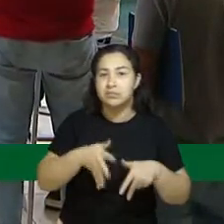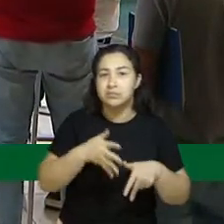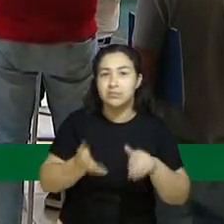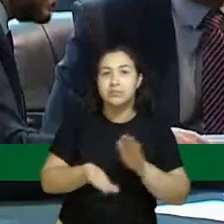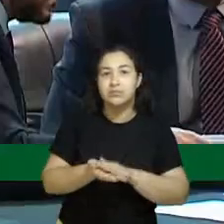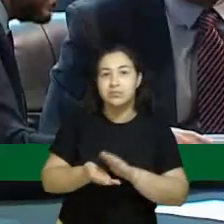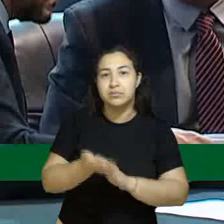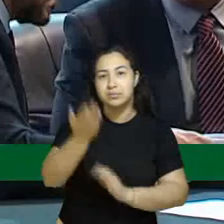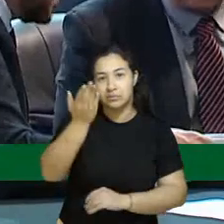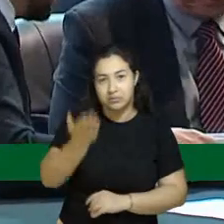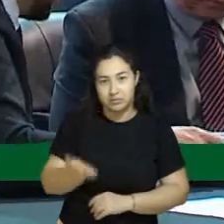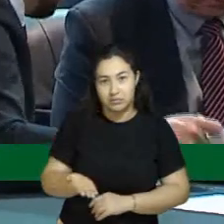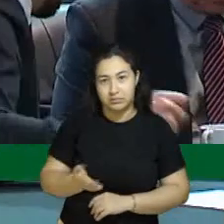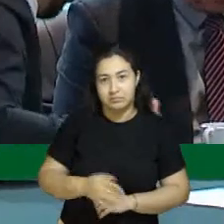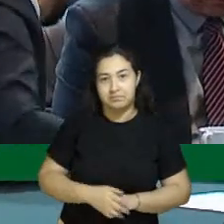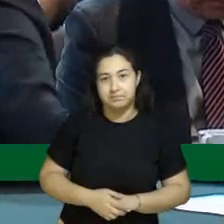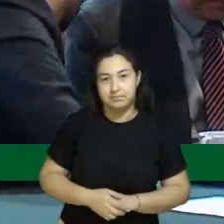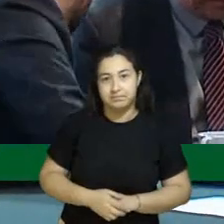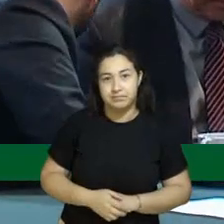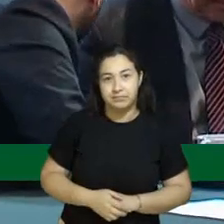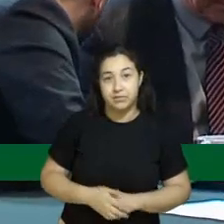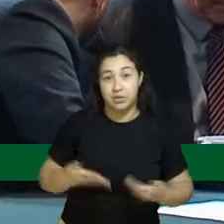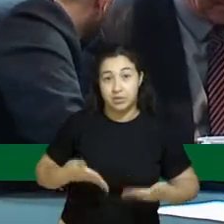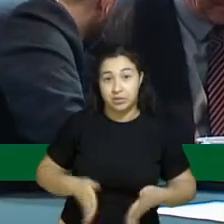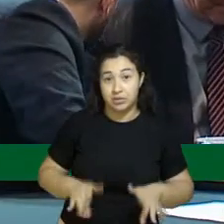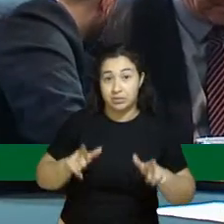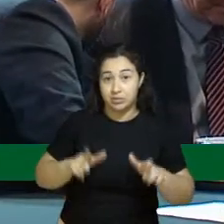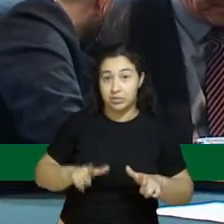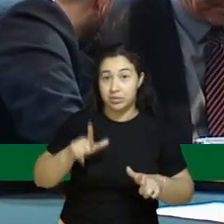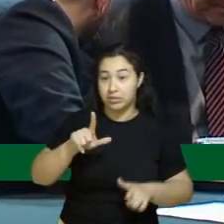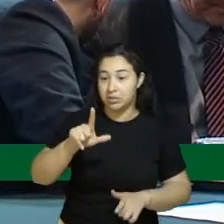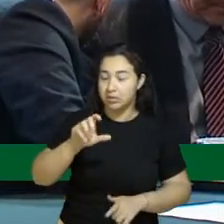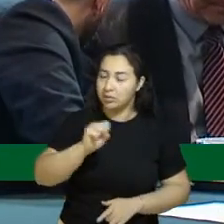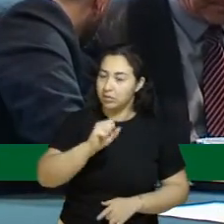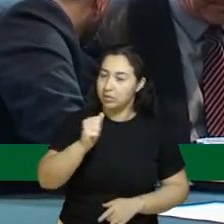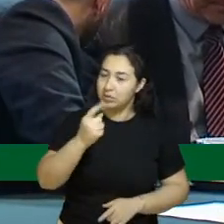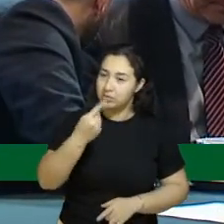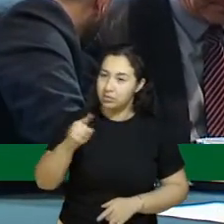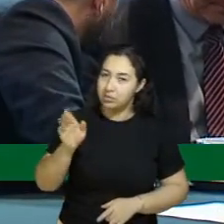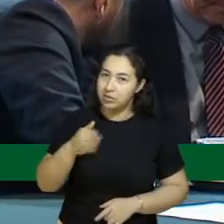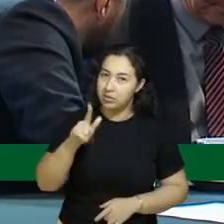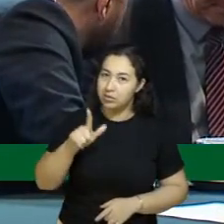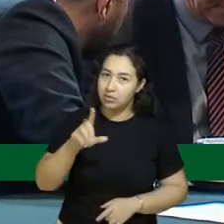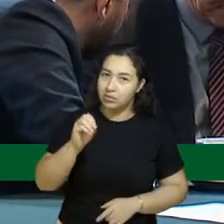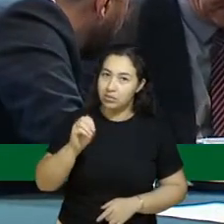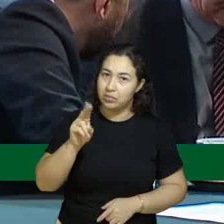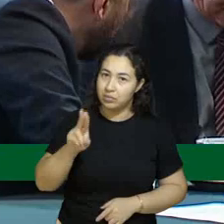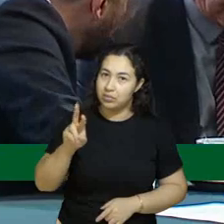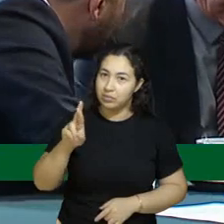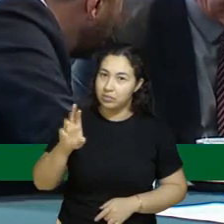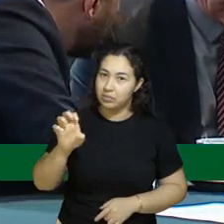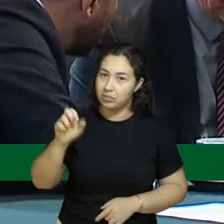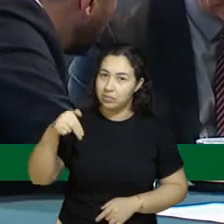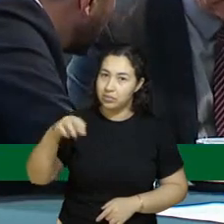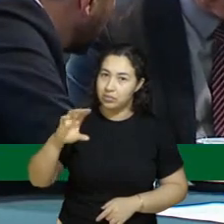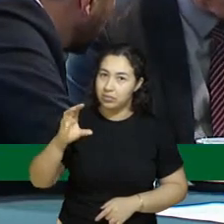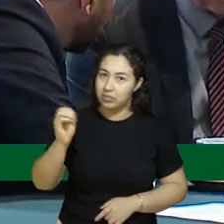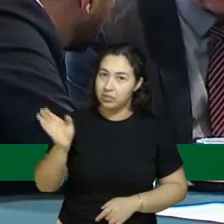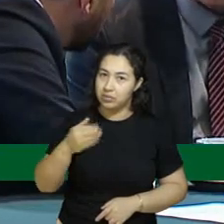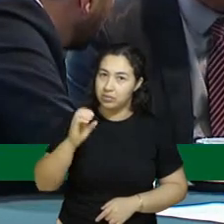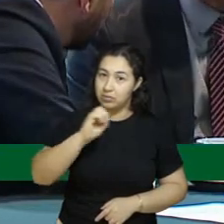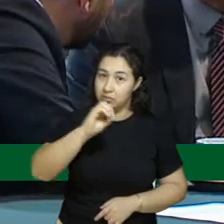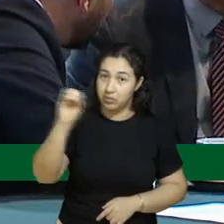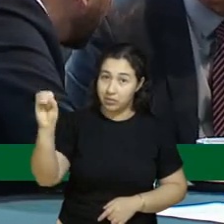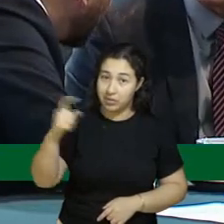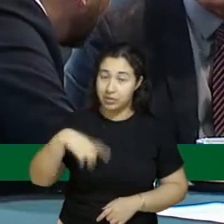por esse evento. Eu, como natural de São Lourenço do Oeste e que residi 9 anos em Chapecó, sinto muito feliz de estar